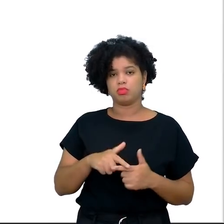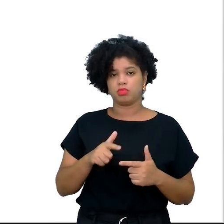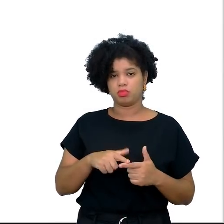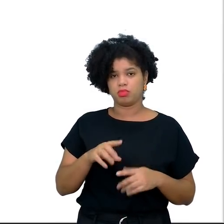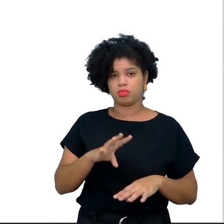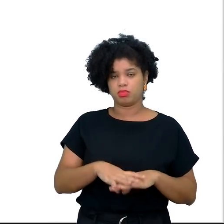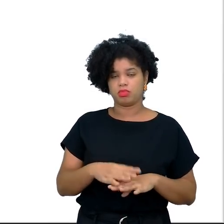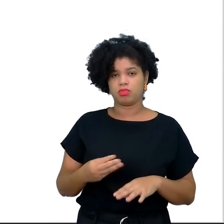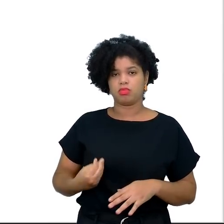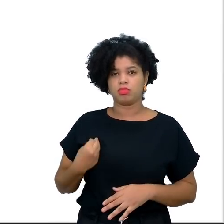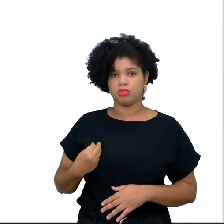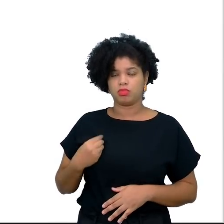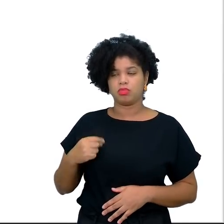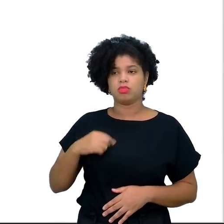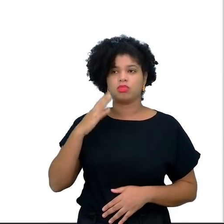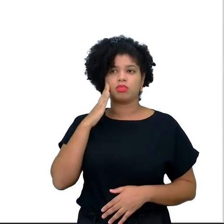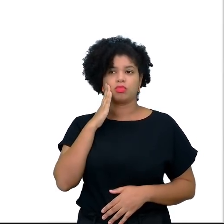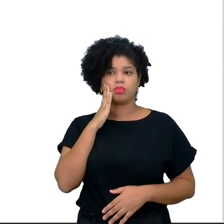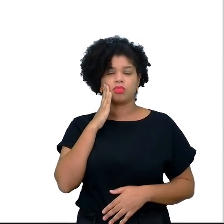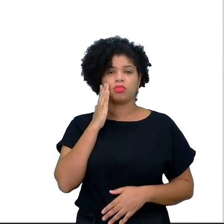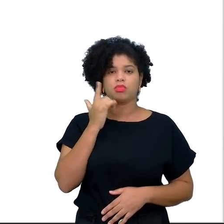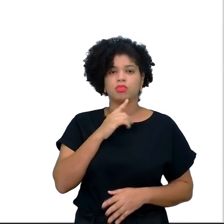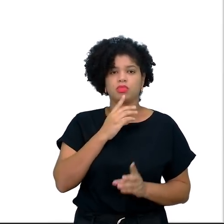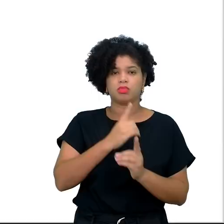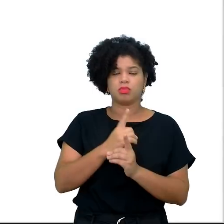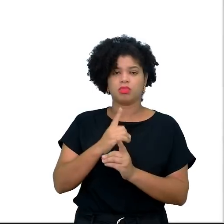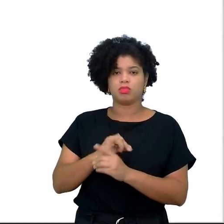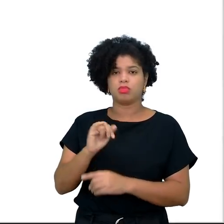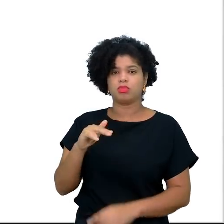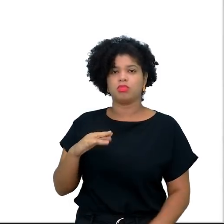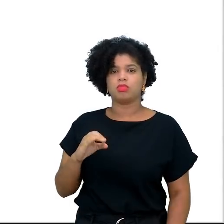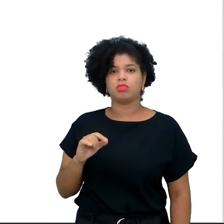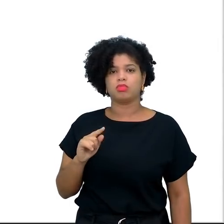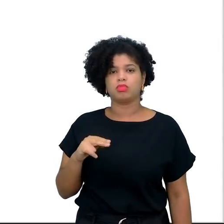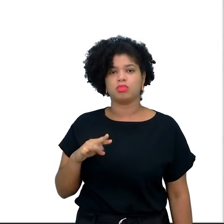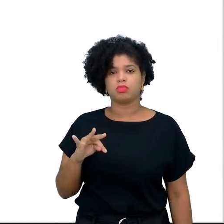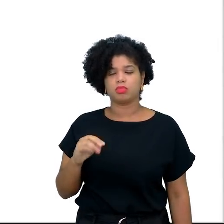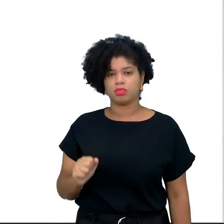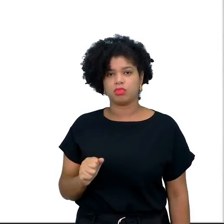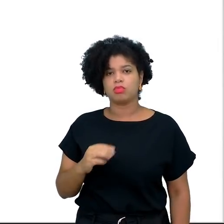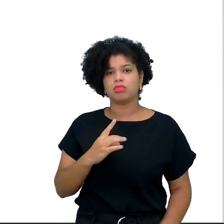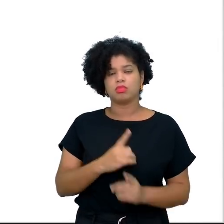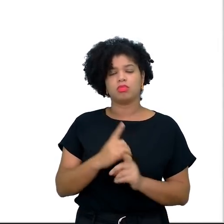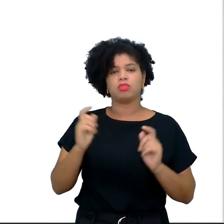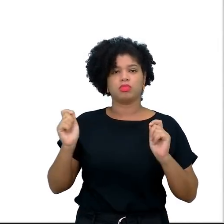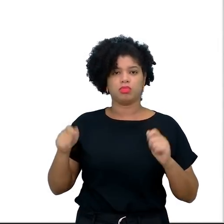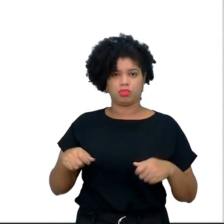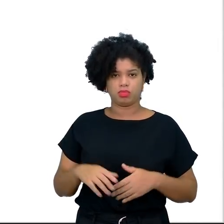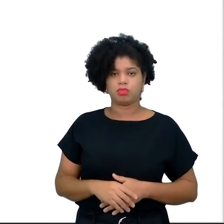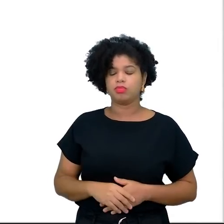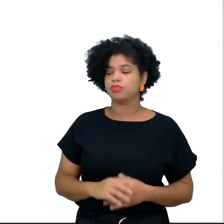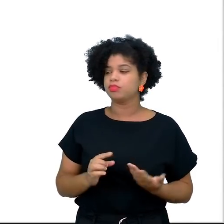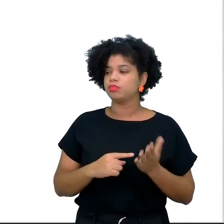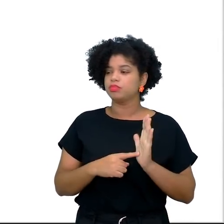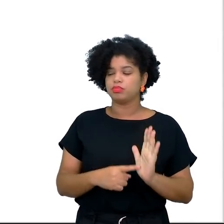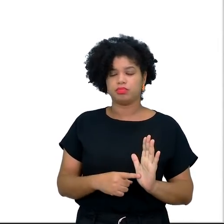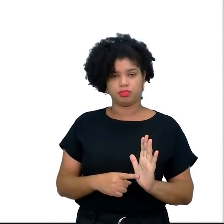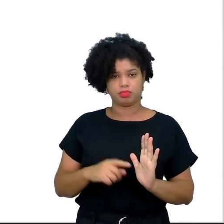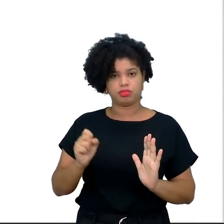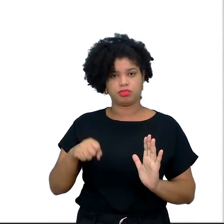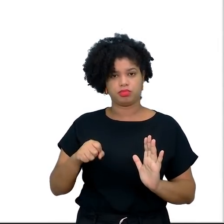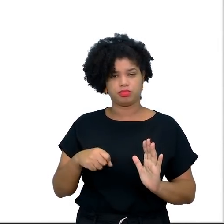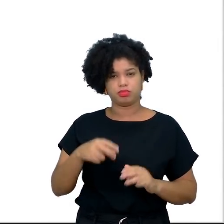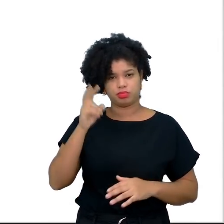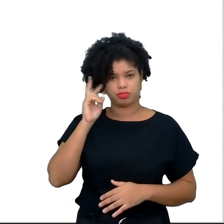vai saber aonde qual que é a incógnita que precisa ser descoberta. Como apresentamos no